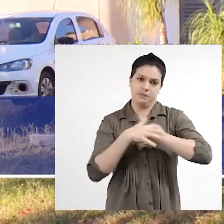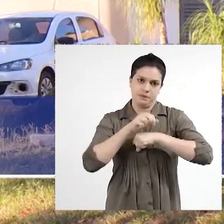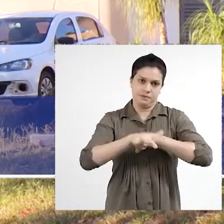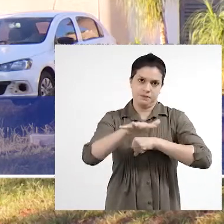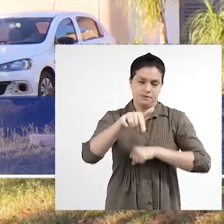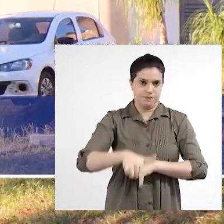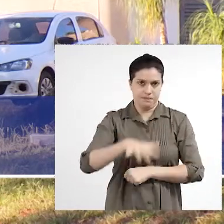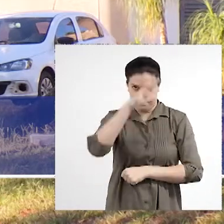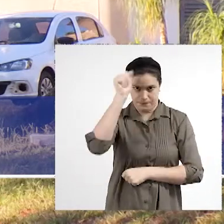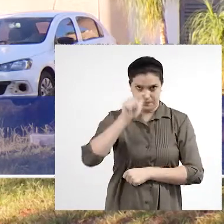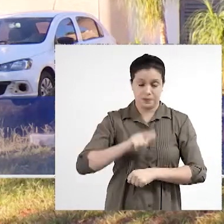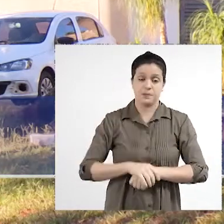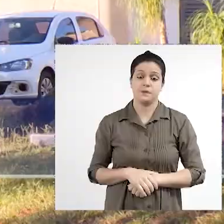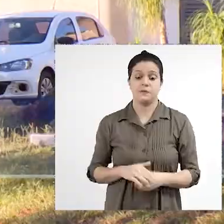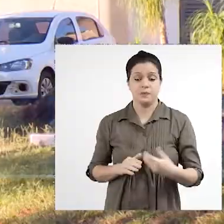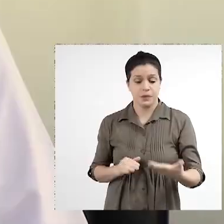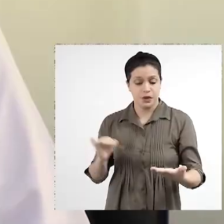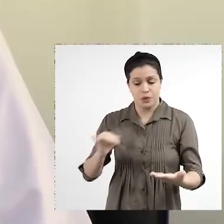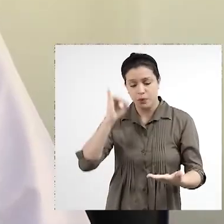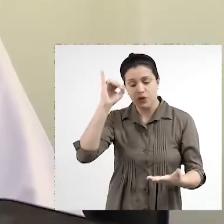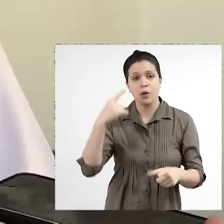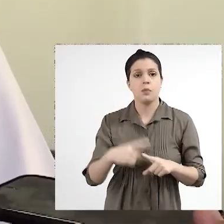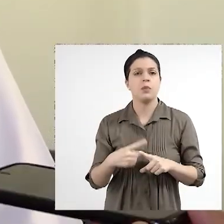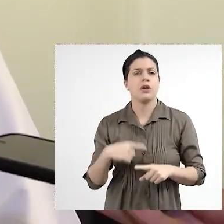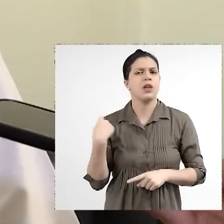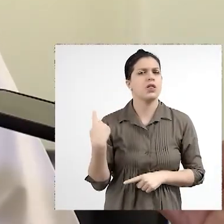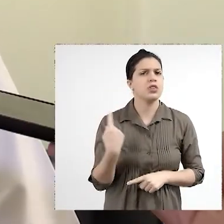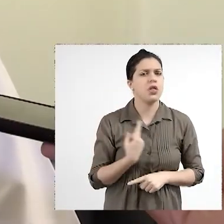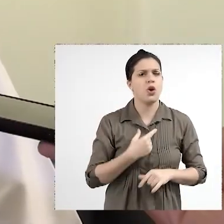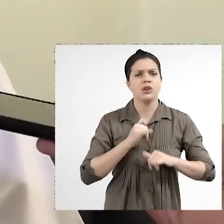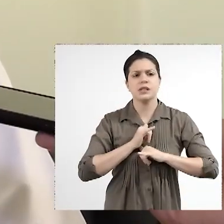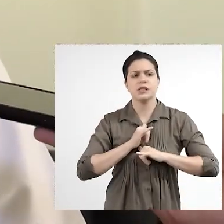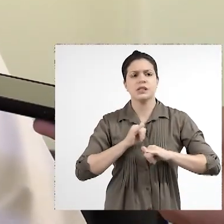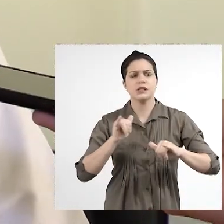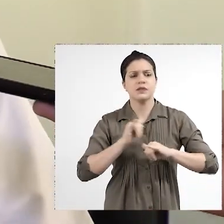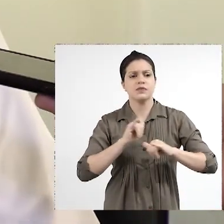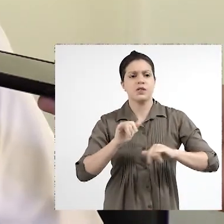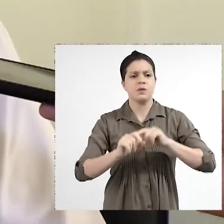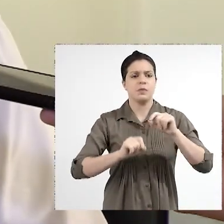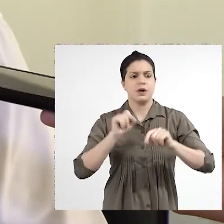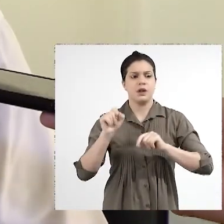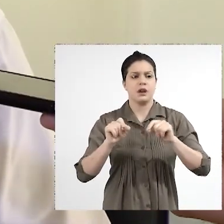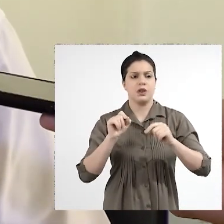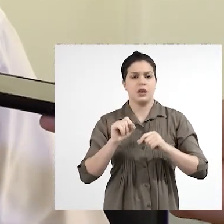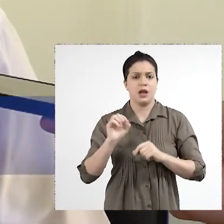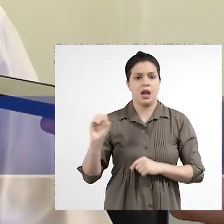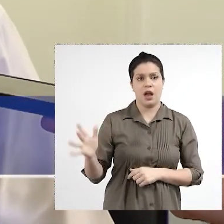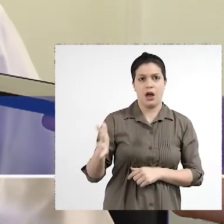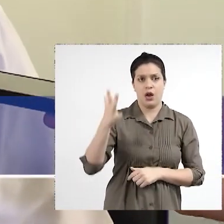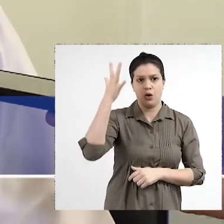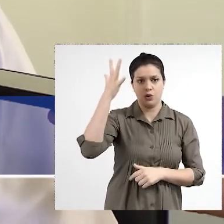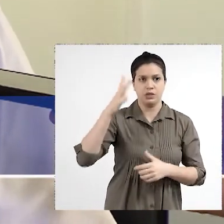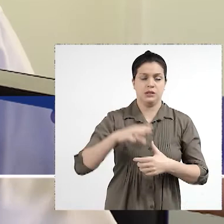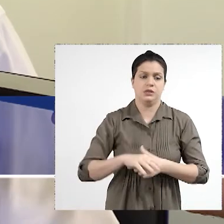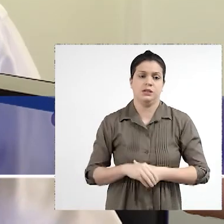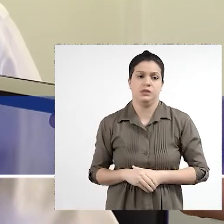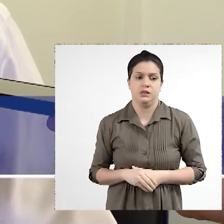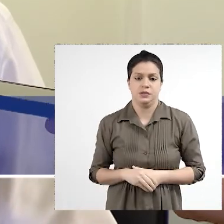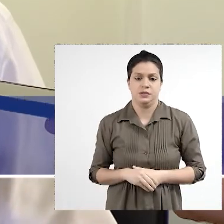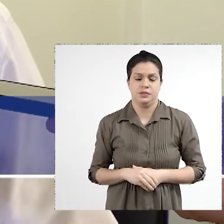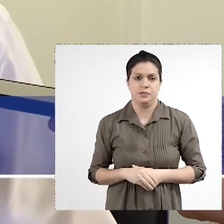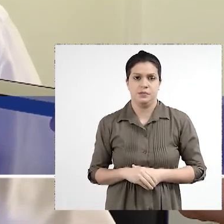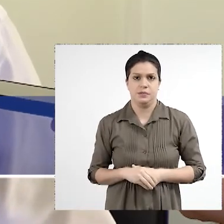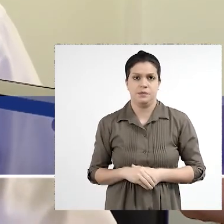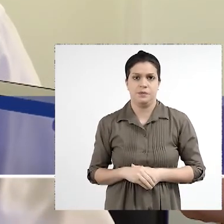sobre o coronavírus em Mato Grosso do Sul. Isso é muito importante, porque nós vamos informar a população sobre o que está